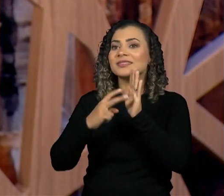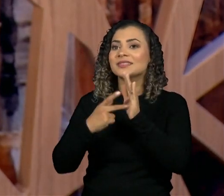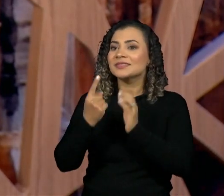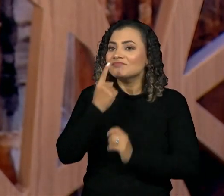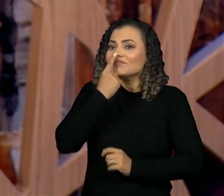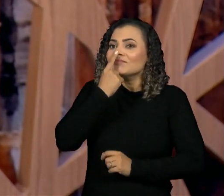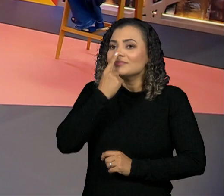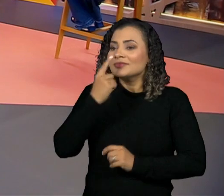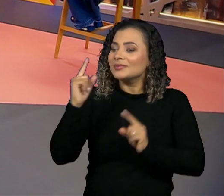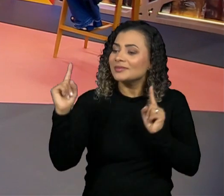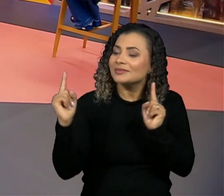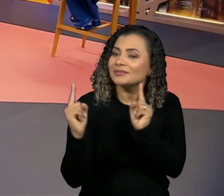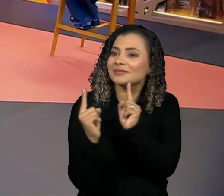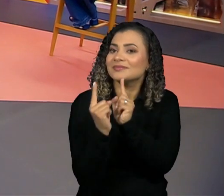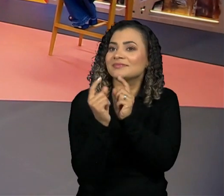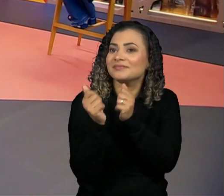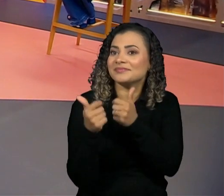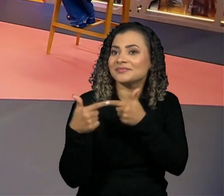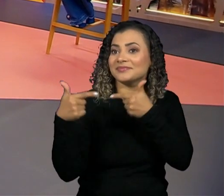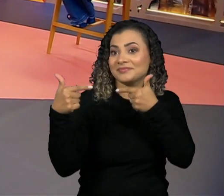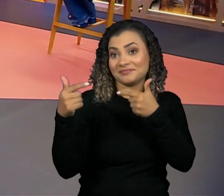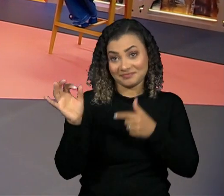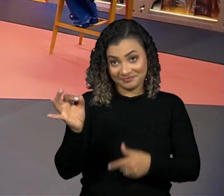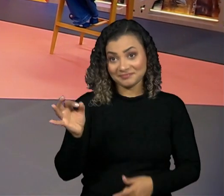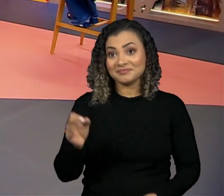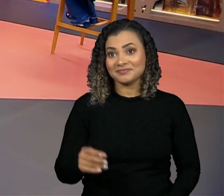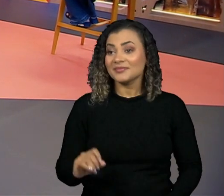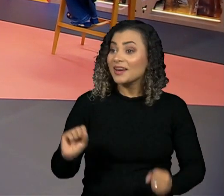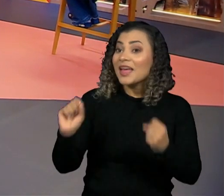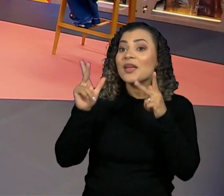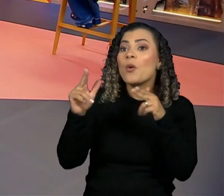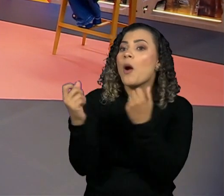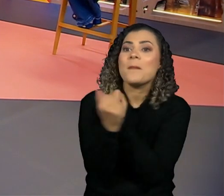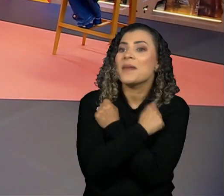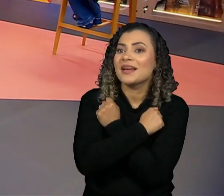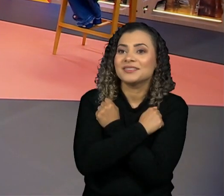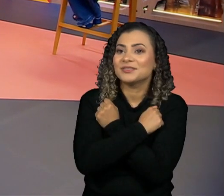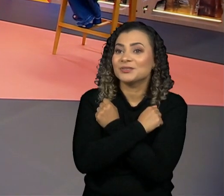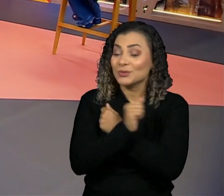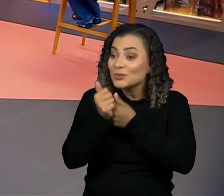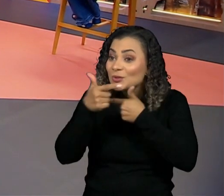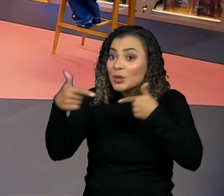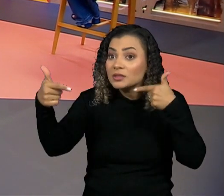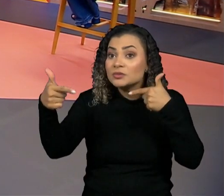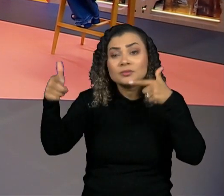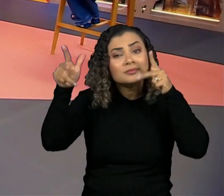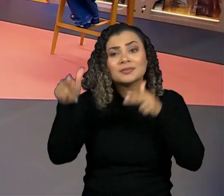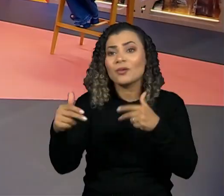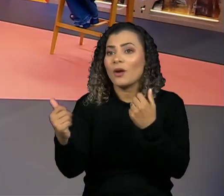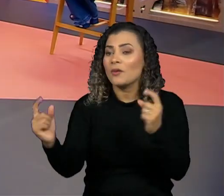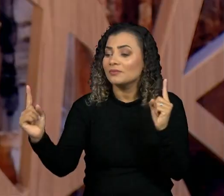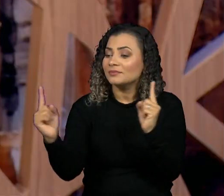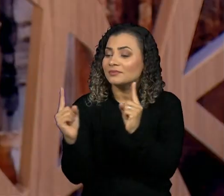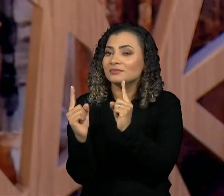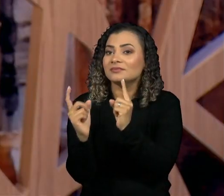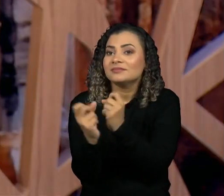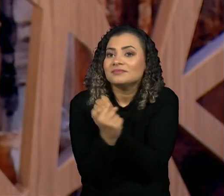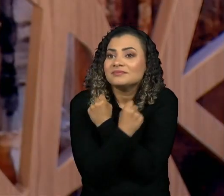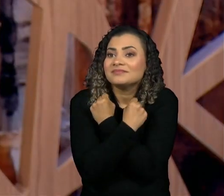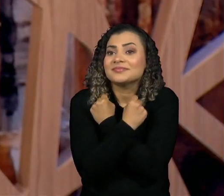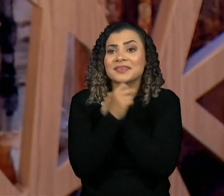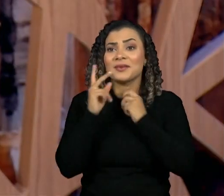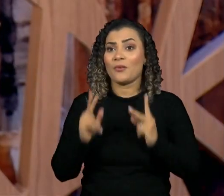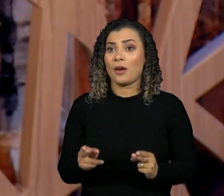sorriso aproxima. Aproxima muito. Muito. É um abraço. Eu percebo o sorriso como sendo um abraço, né? A gente